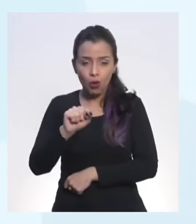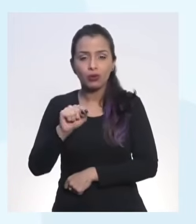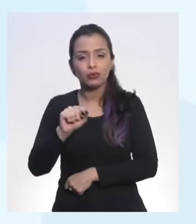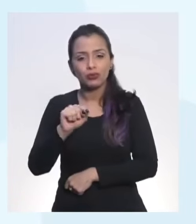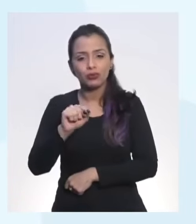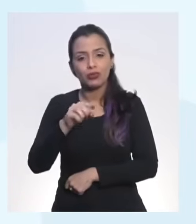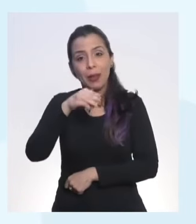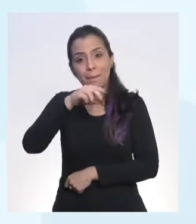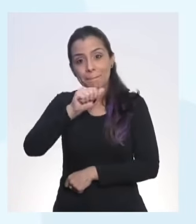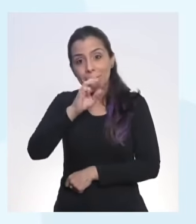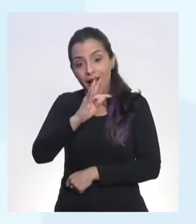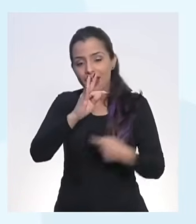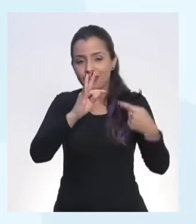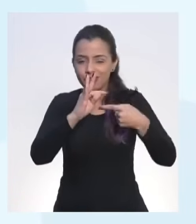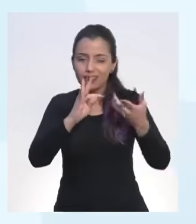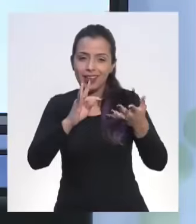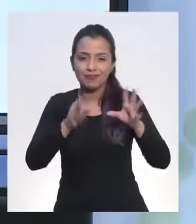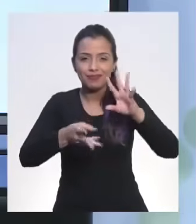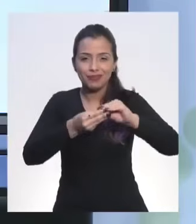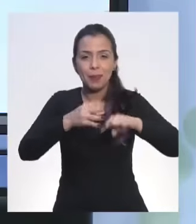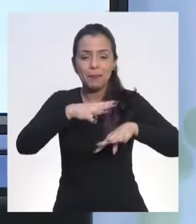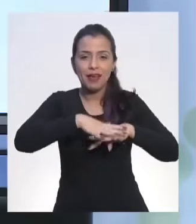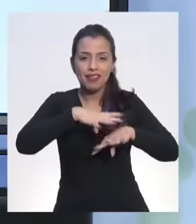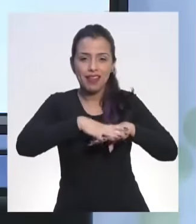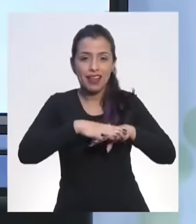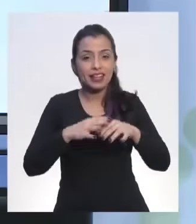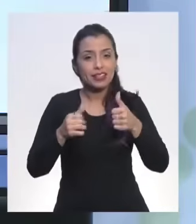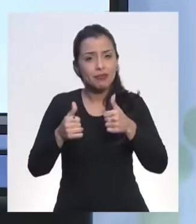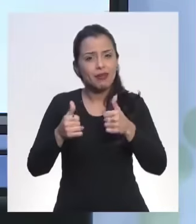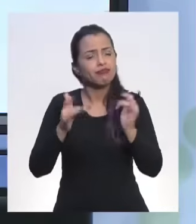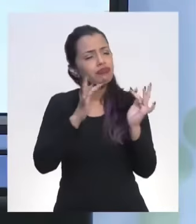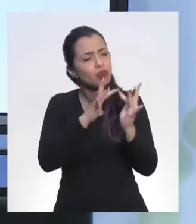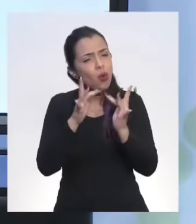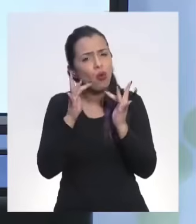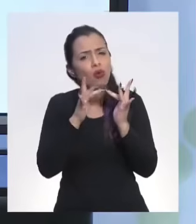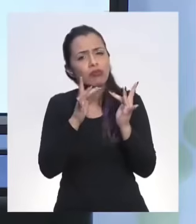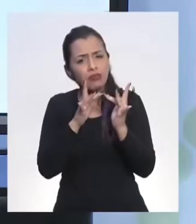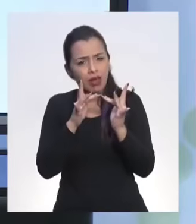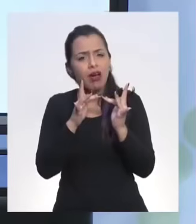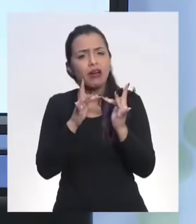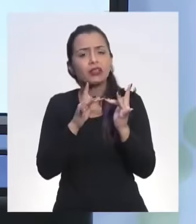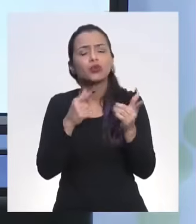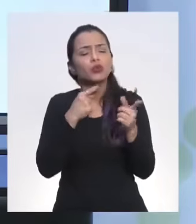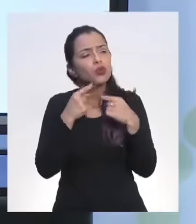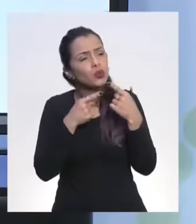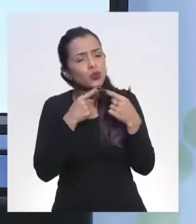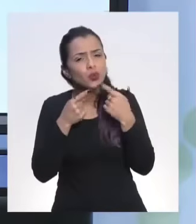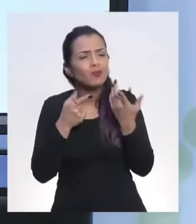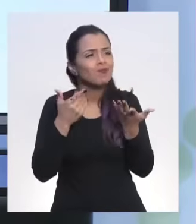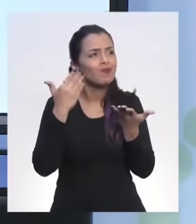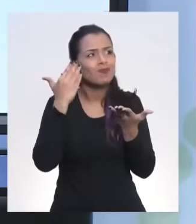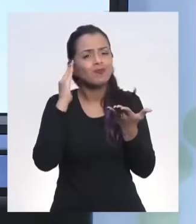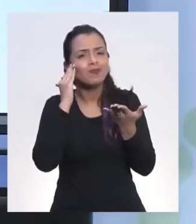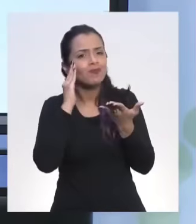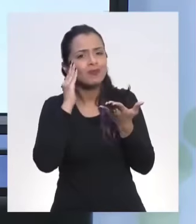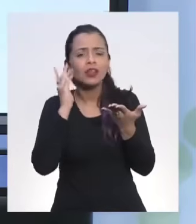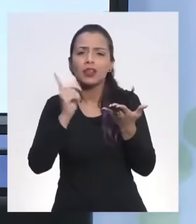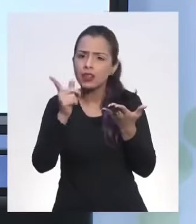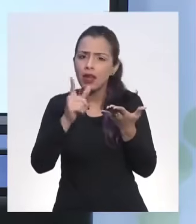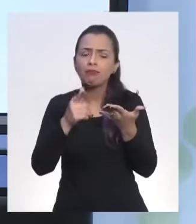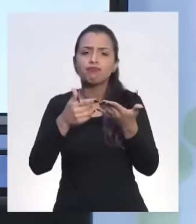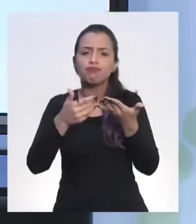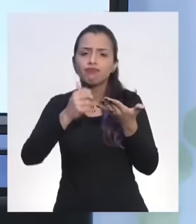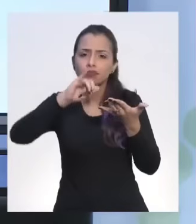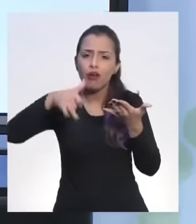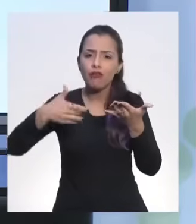de matemática, né? .mate. Então entrem em contato. Tenham alguma dúvida, não fique com essa dúvida e